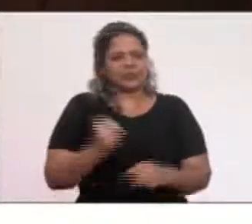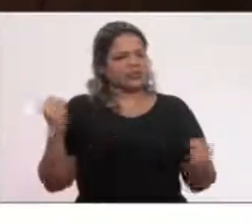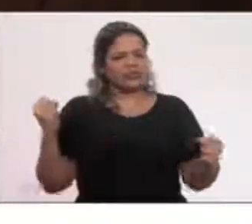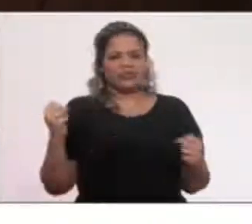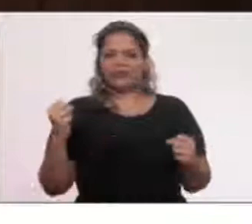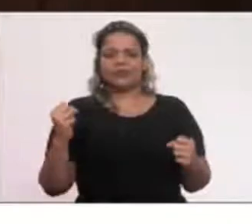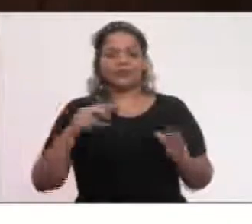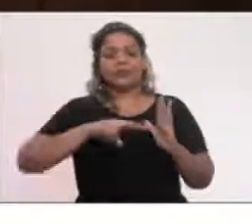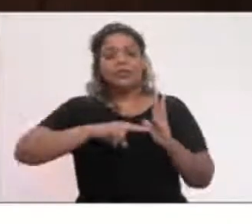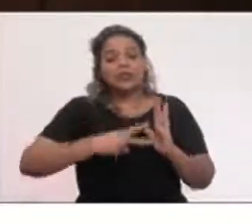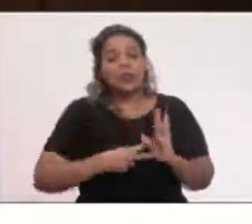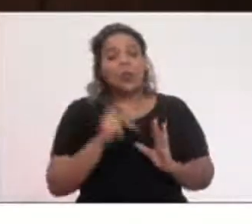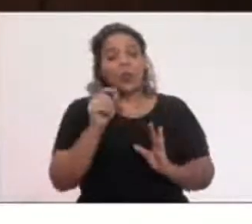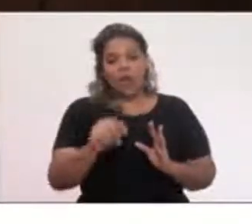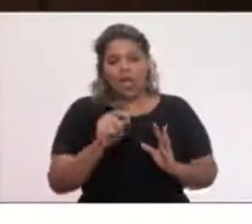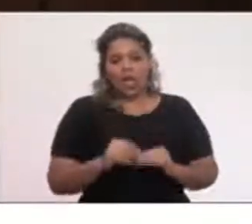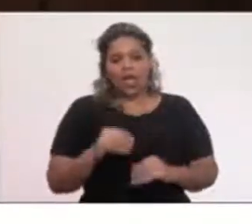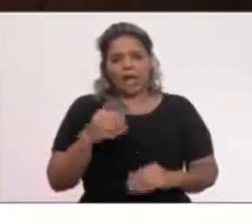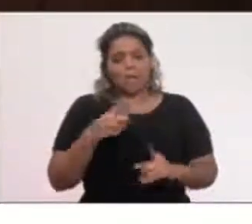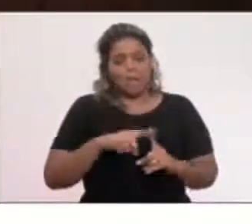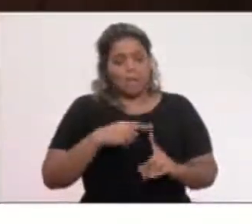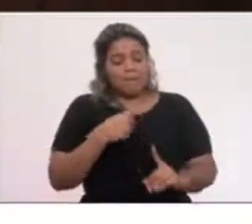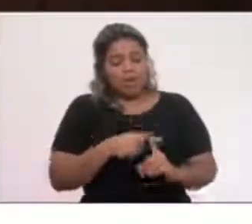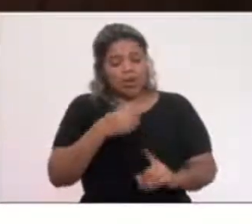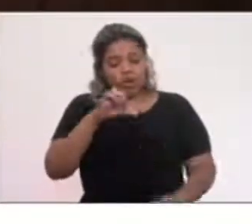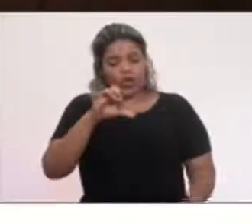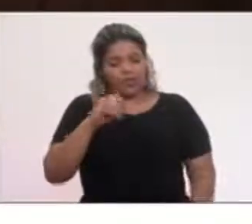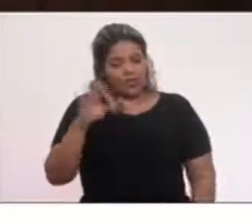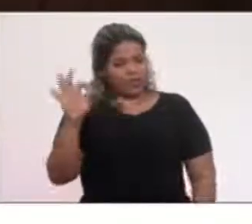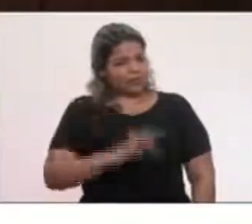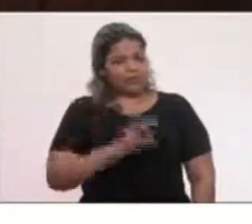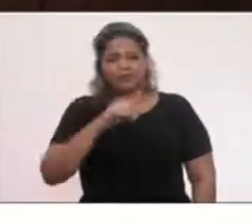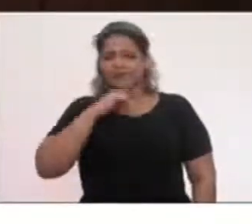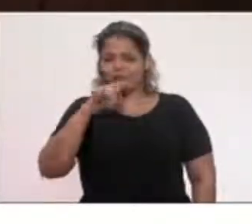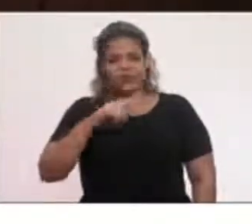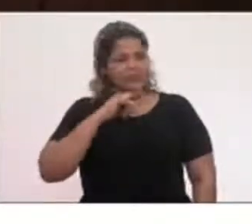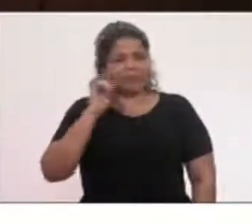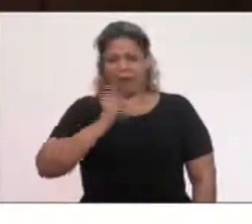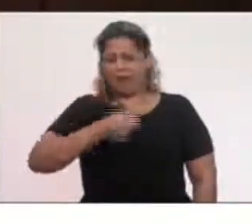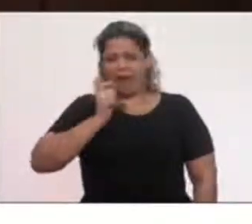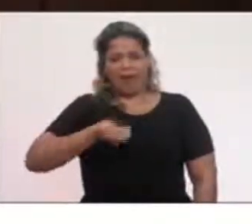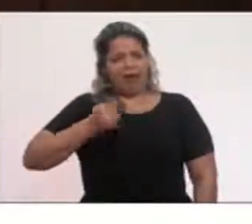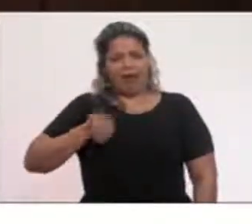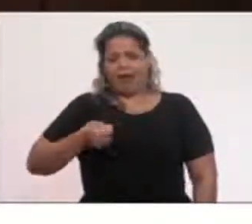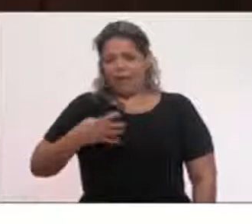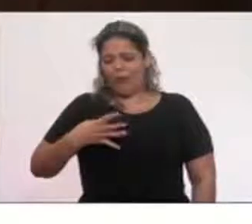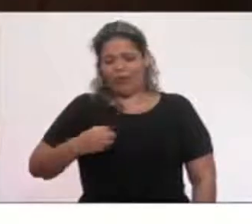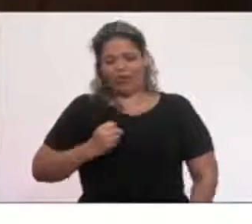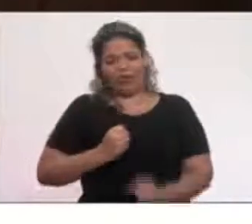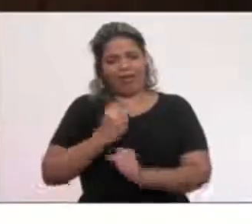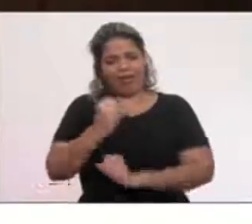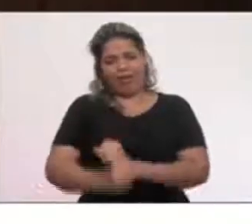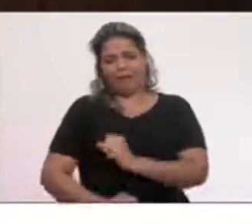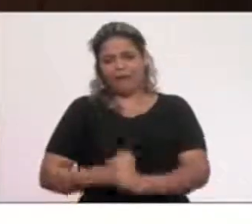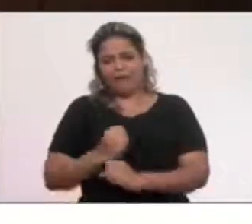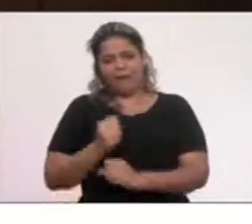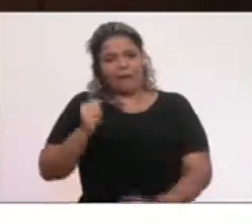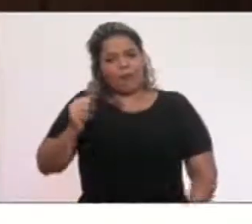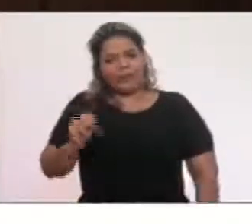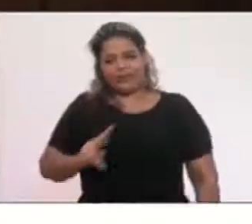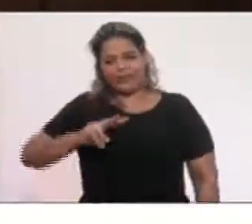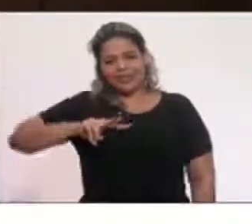significa o quê? Que para mais de 90% que não vão conseguir contribuir por 40 anos, a aposentadoria